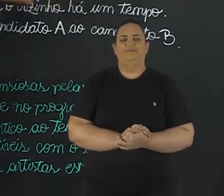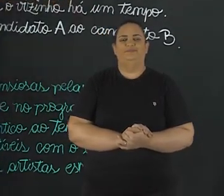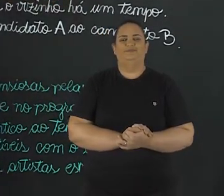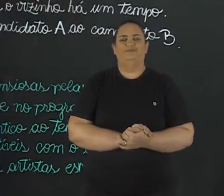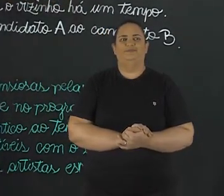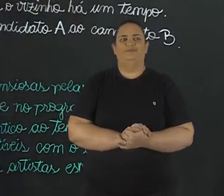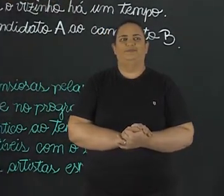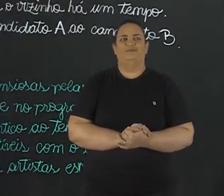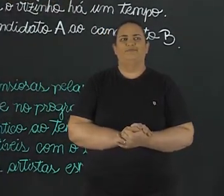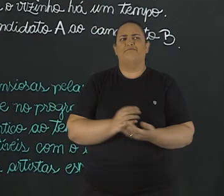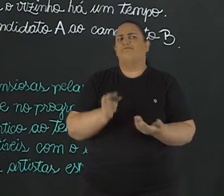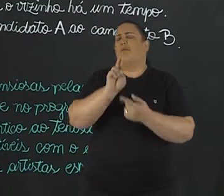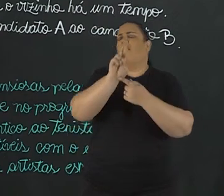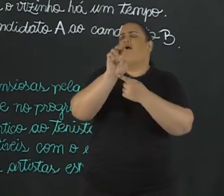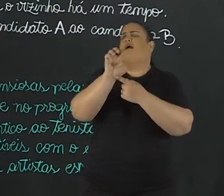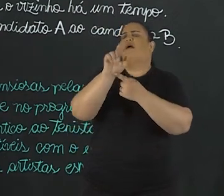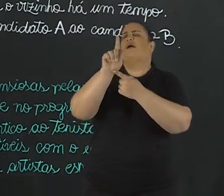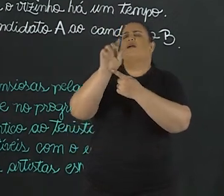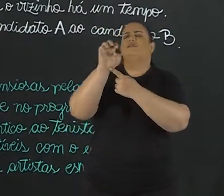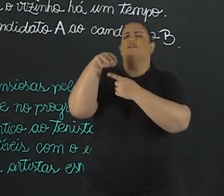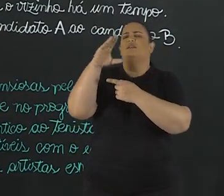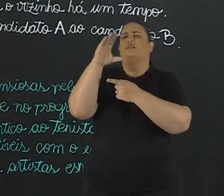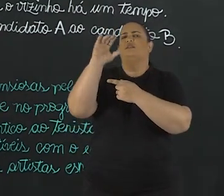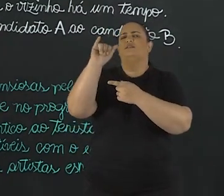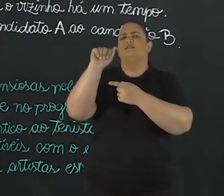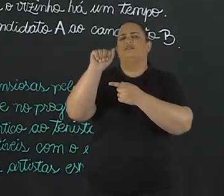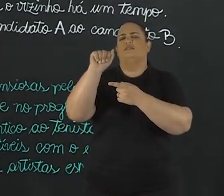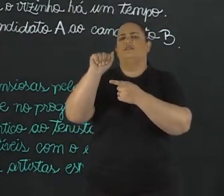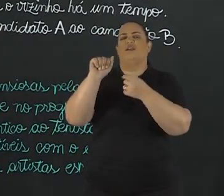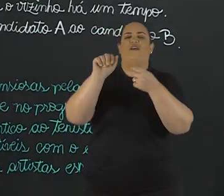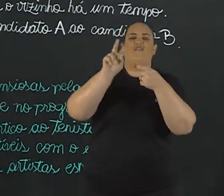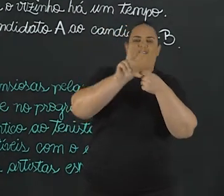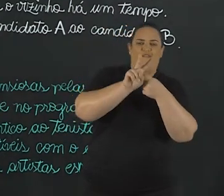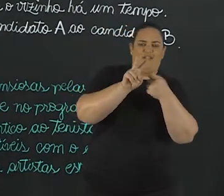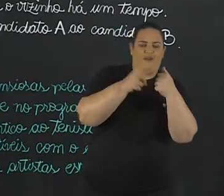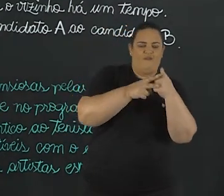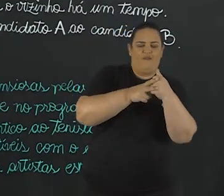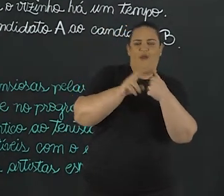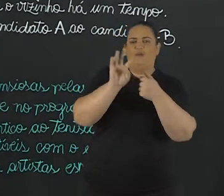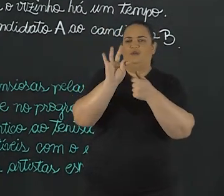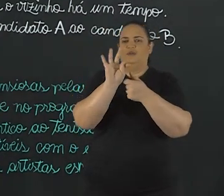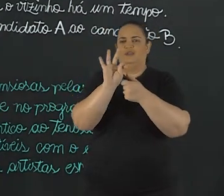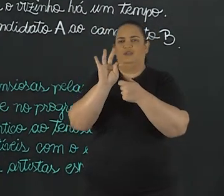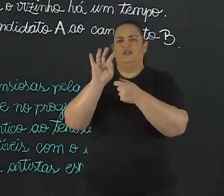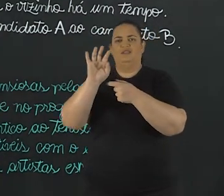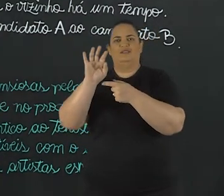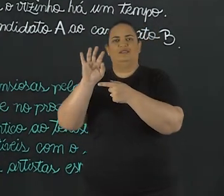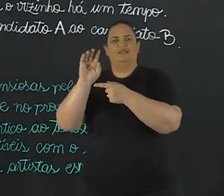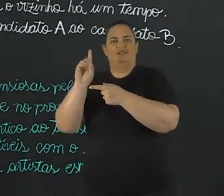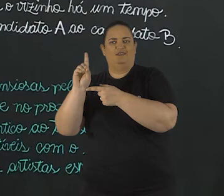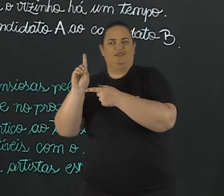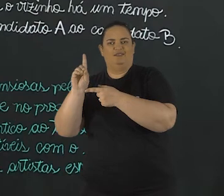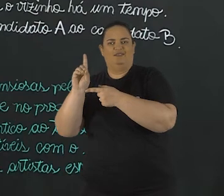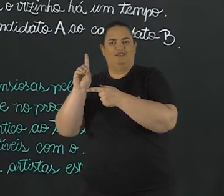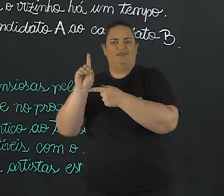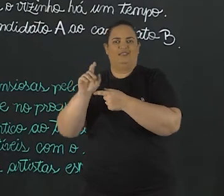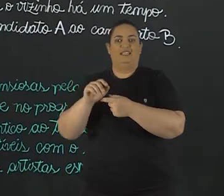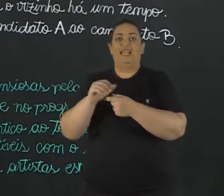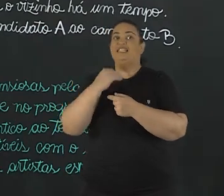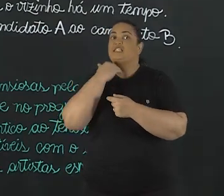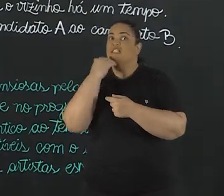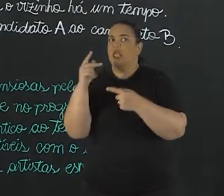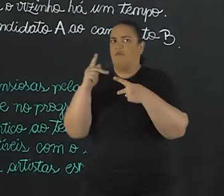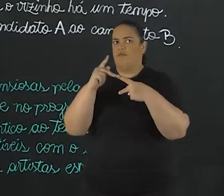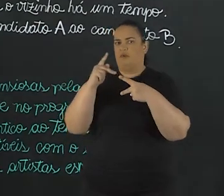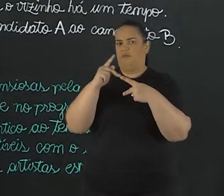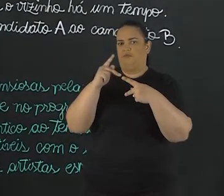acertar. Então, qual a regência desses verbos? Verbo transitivo direto, associado ao complemento, sem auxílio de preposição. Então,